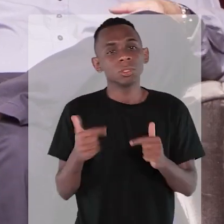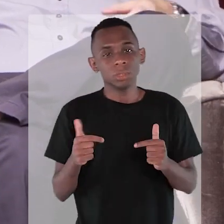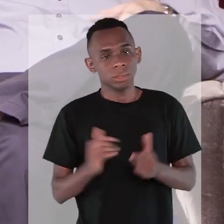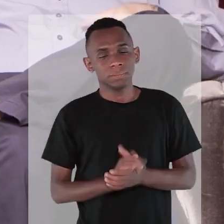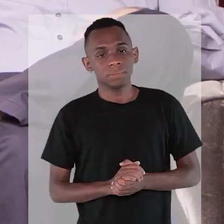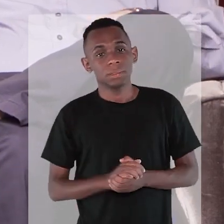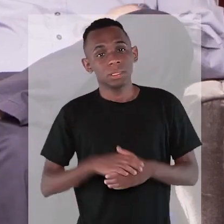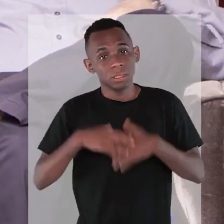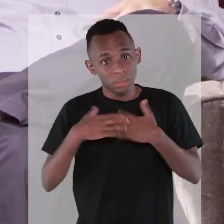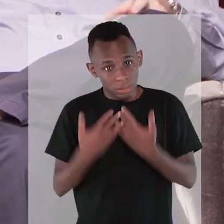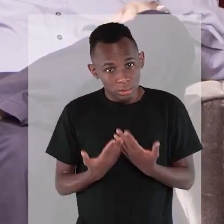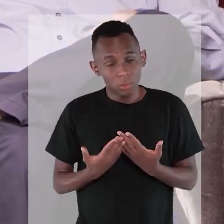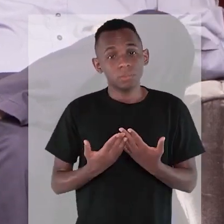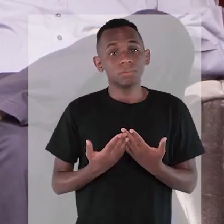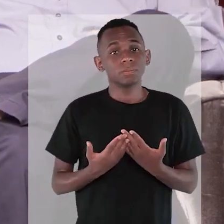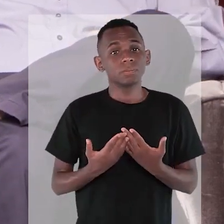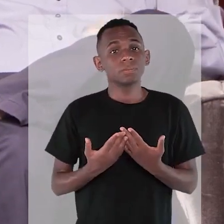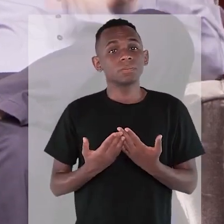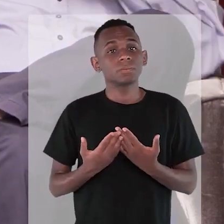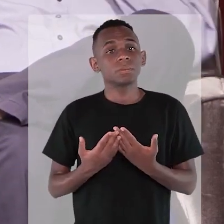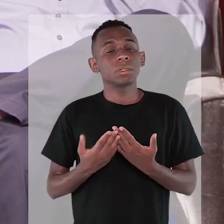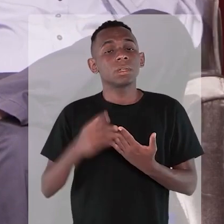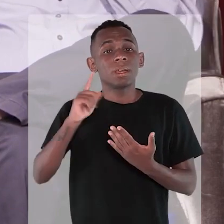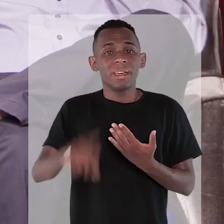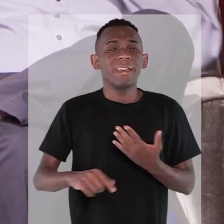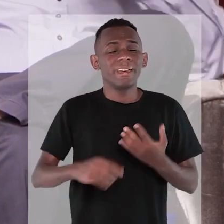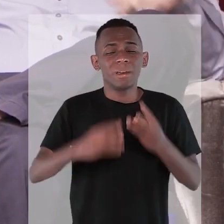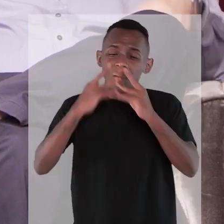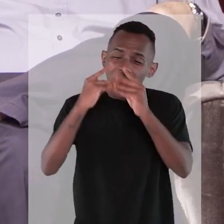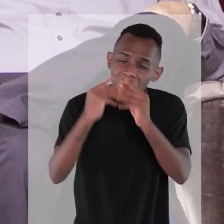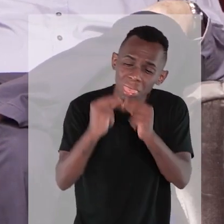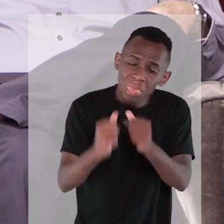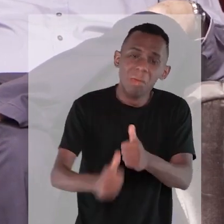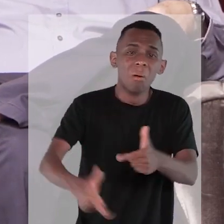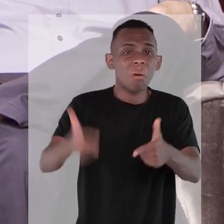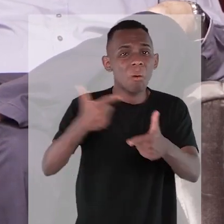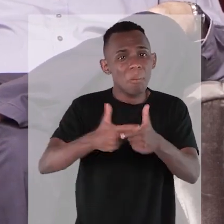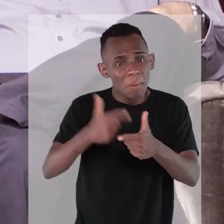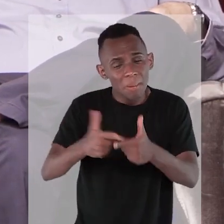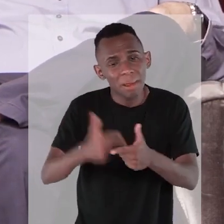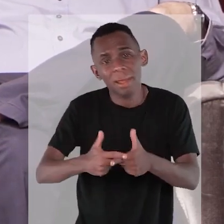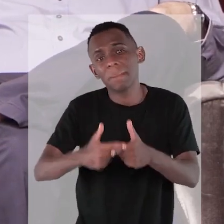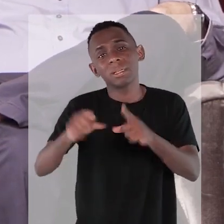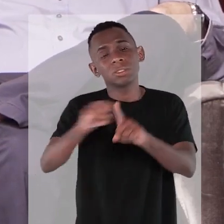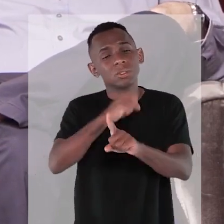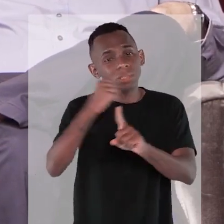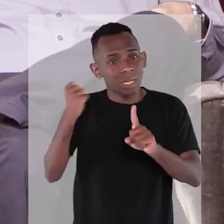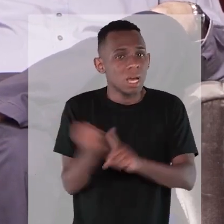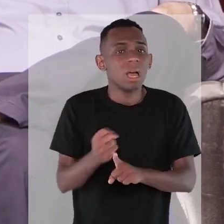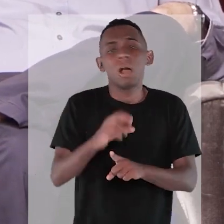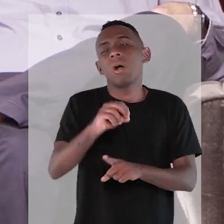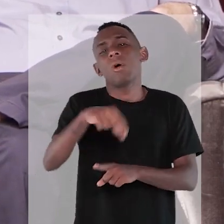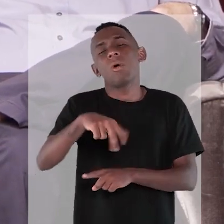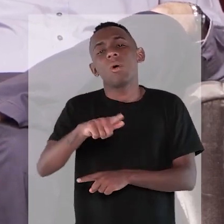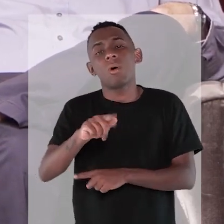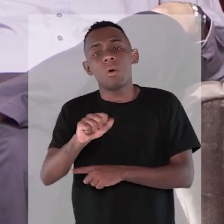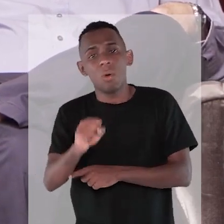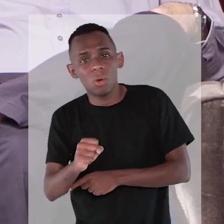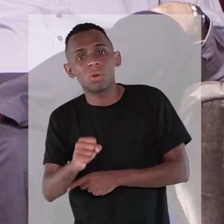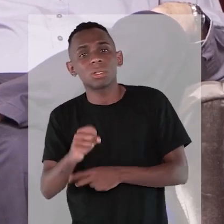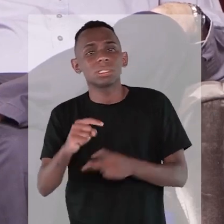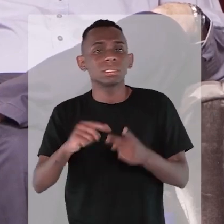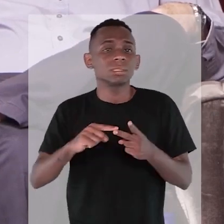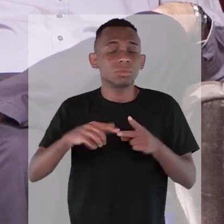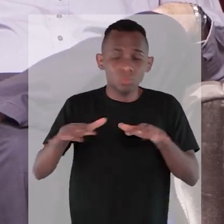Então a destruição do Estado administrativo é a destruição do tecido social, então a destruição das ONGs, dos movimentos sociais, é a destruição do